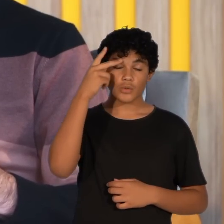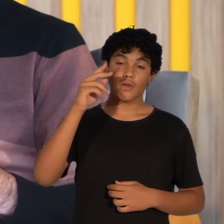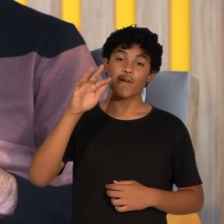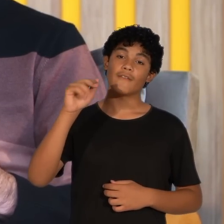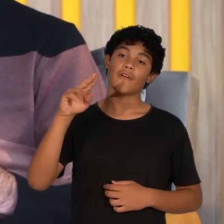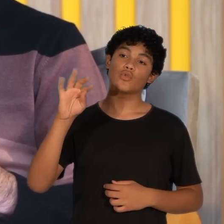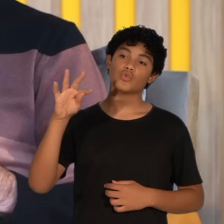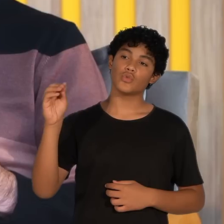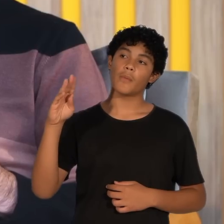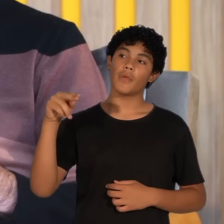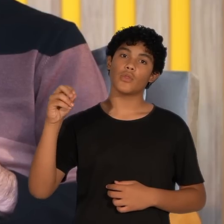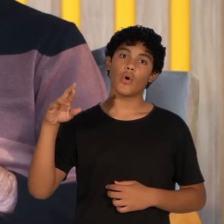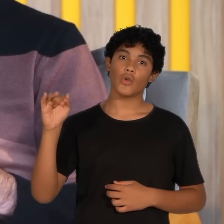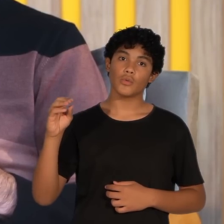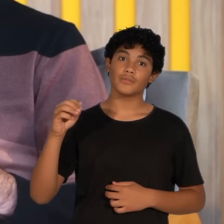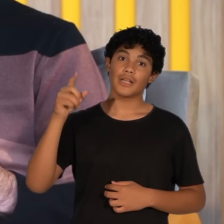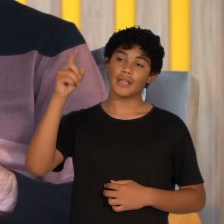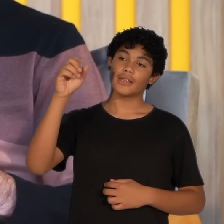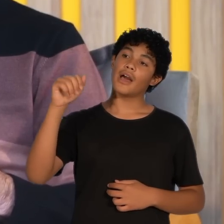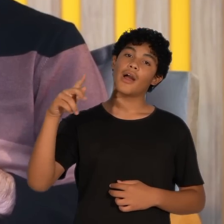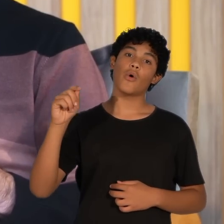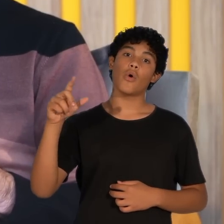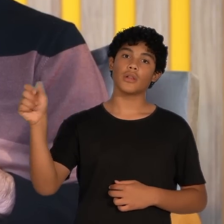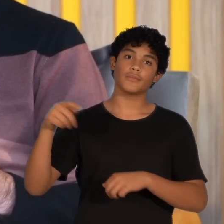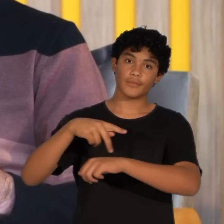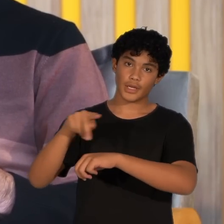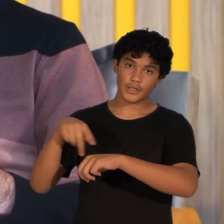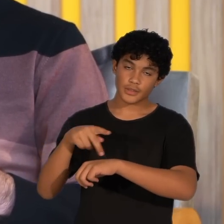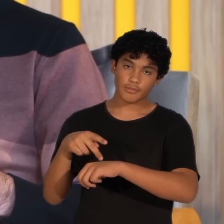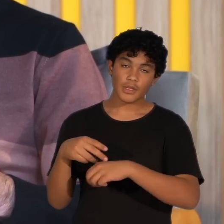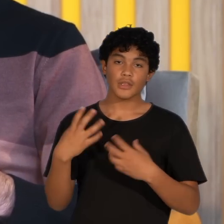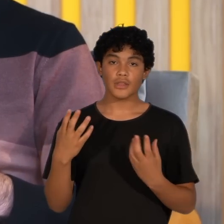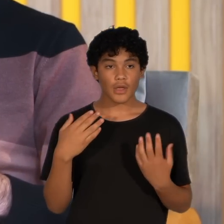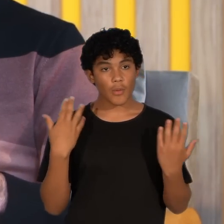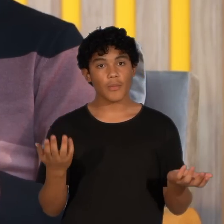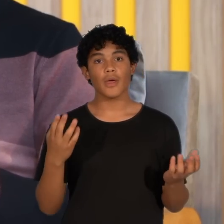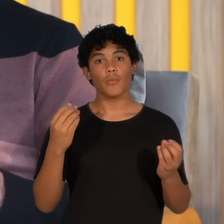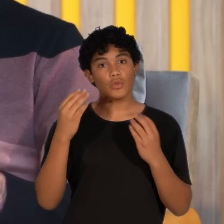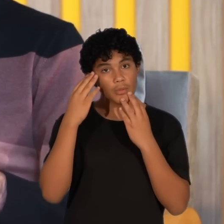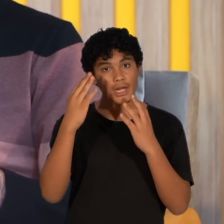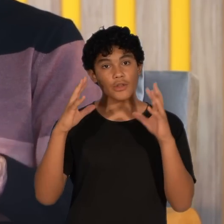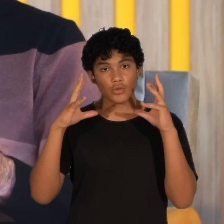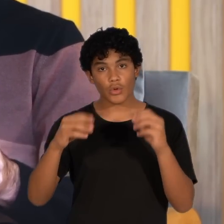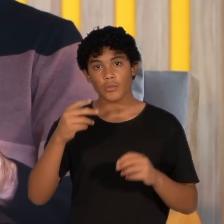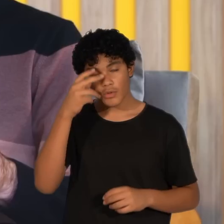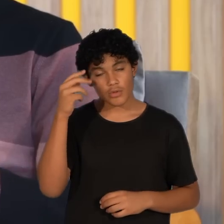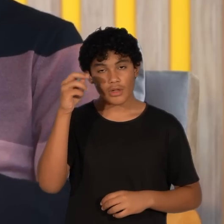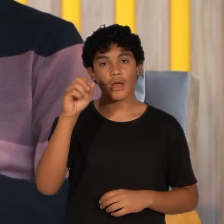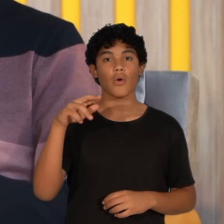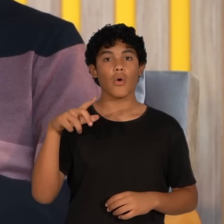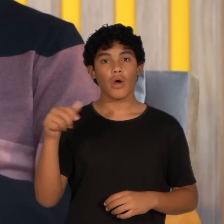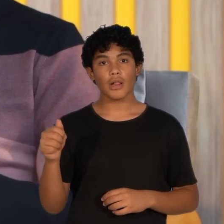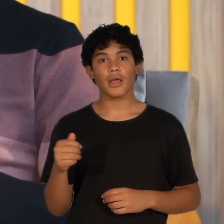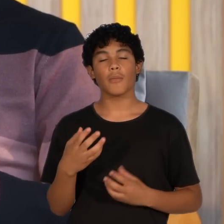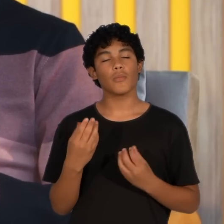nos acompanhando. Olha, um abraço muito especial por todos vocês aí da Angola que nos acompanham. A gente percebe que sempre tem alguém da Angola fazendo comentários